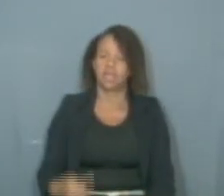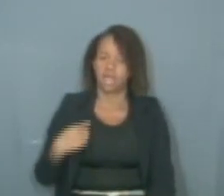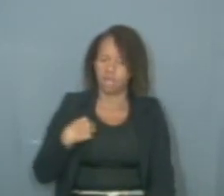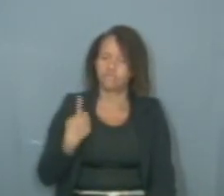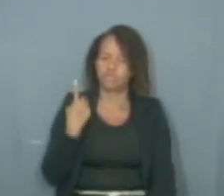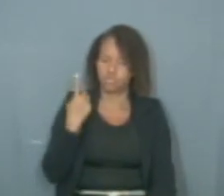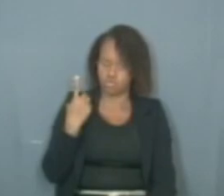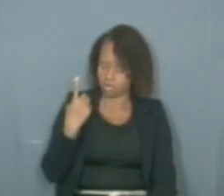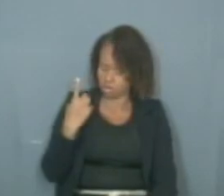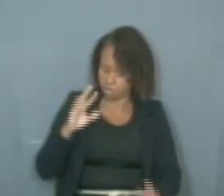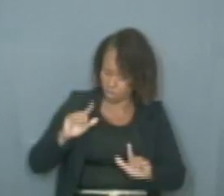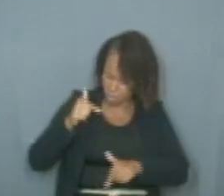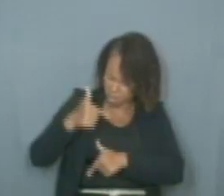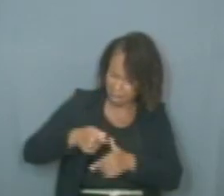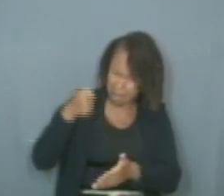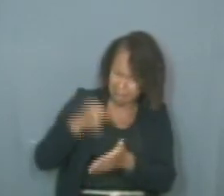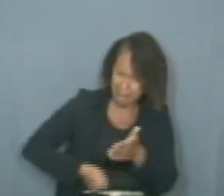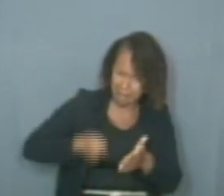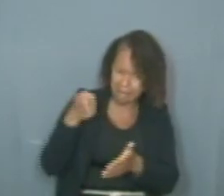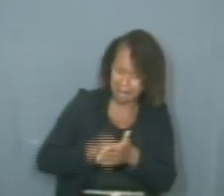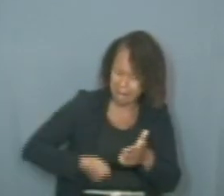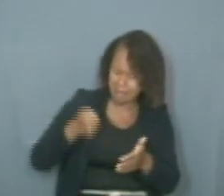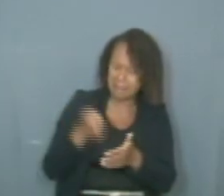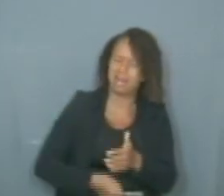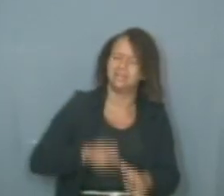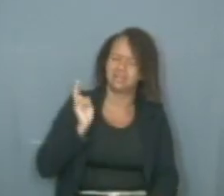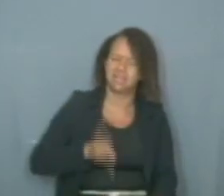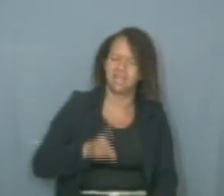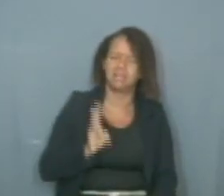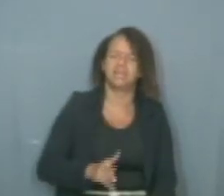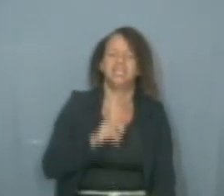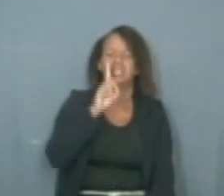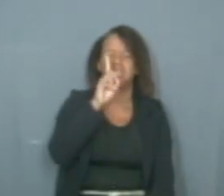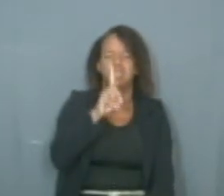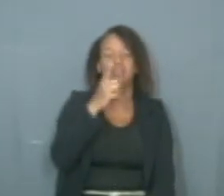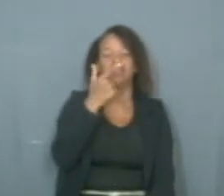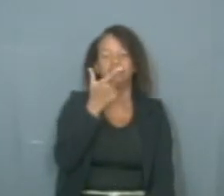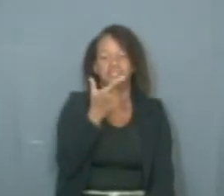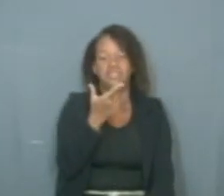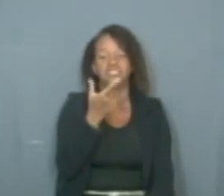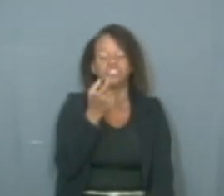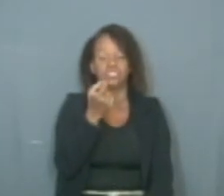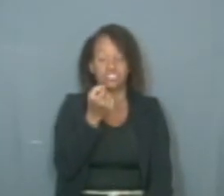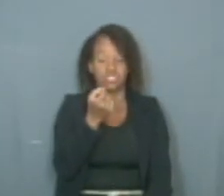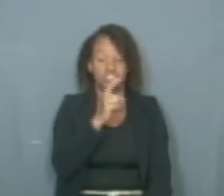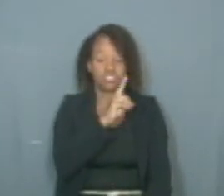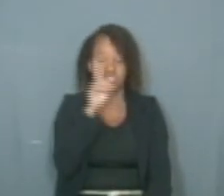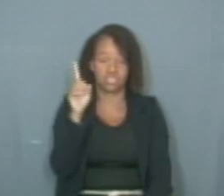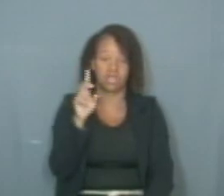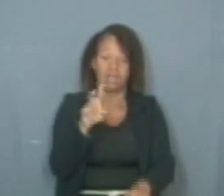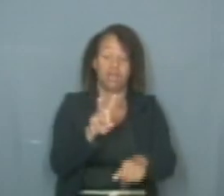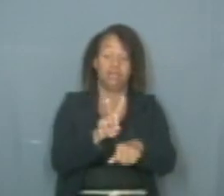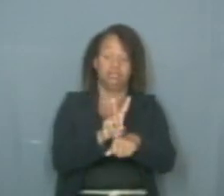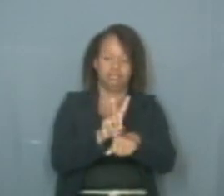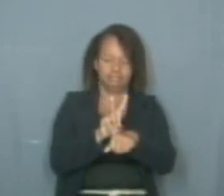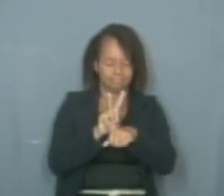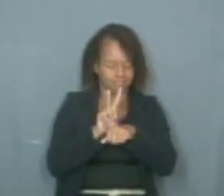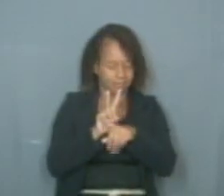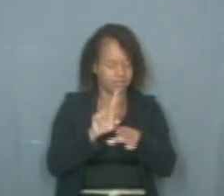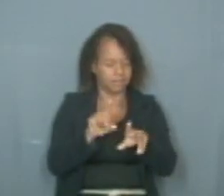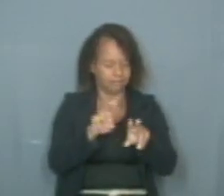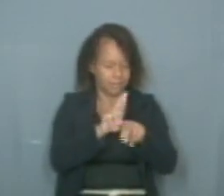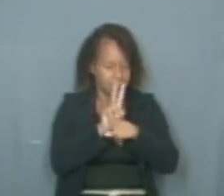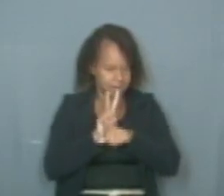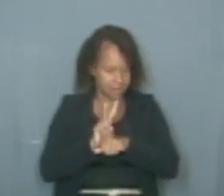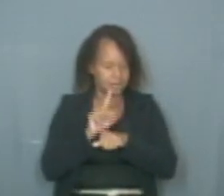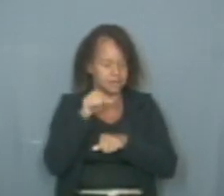que lutei muito, por exemplo, pelos 120 dias de licença gestante na Constituição de